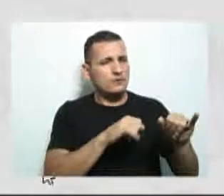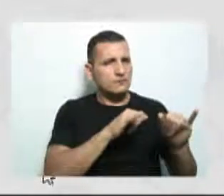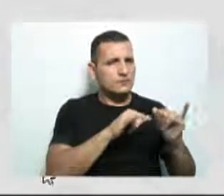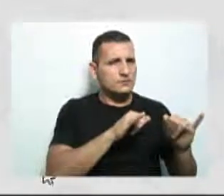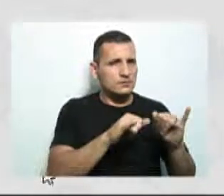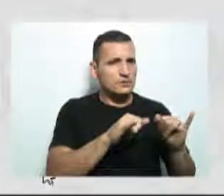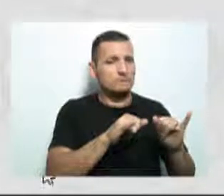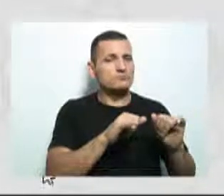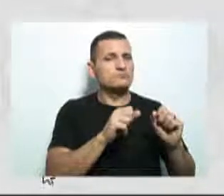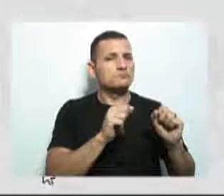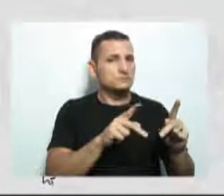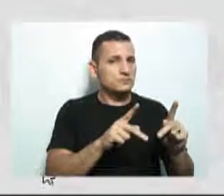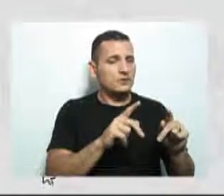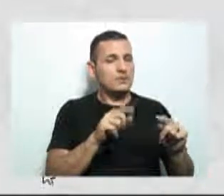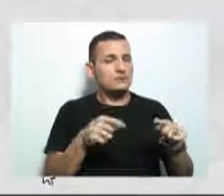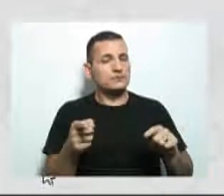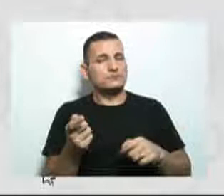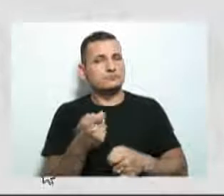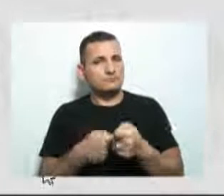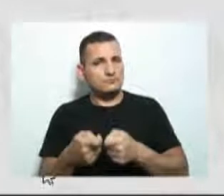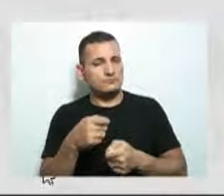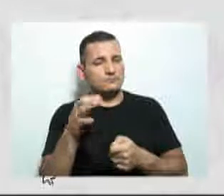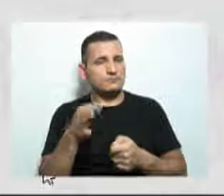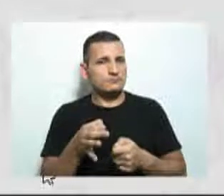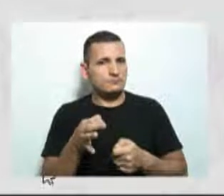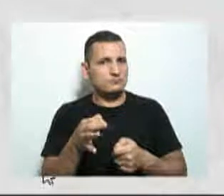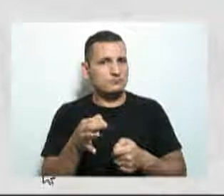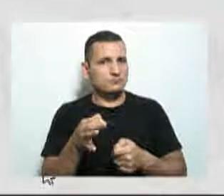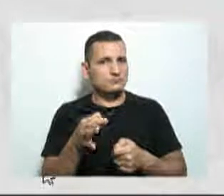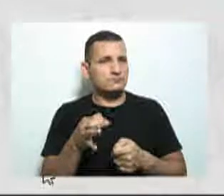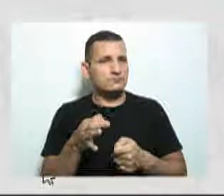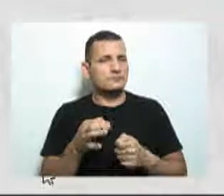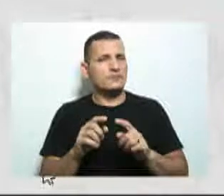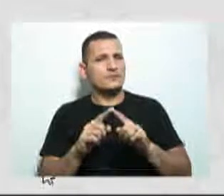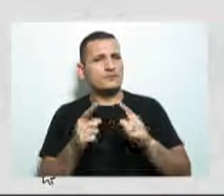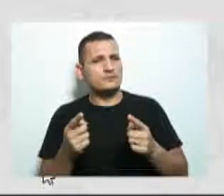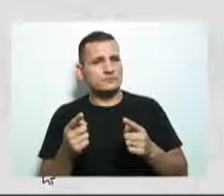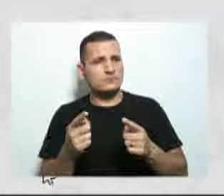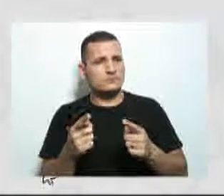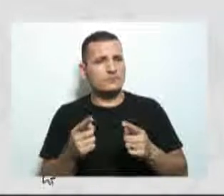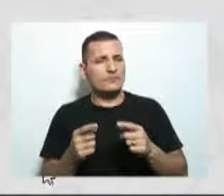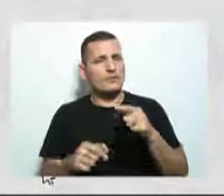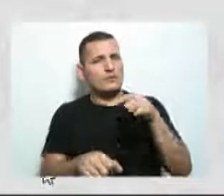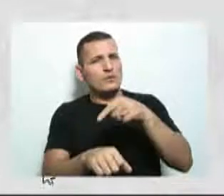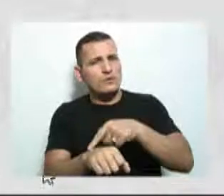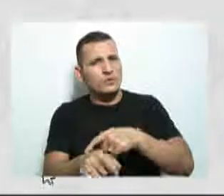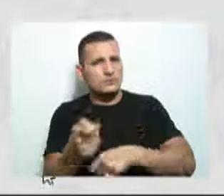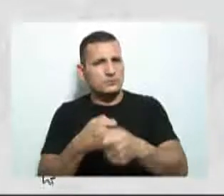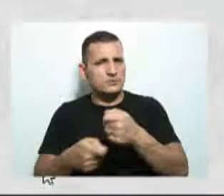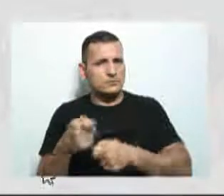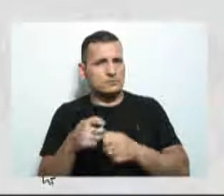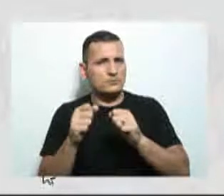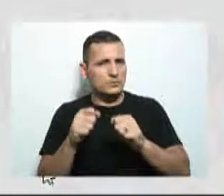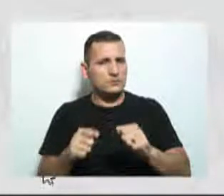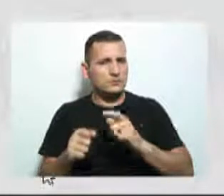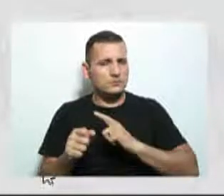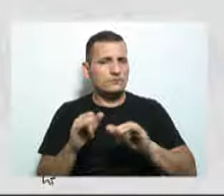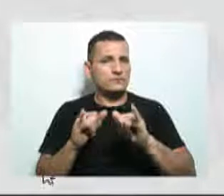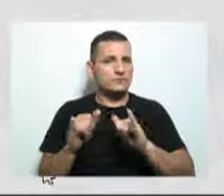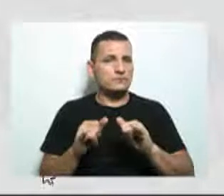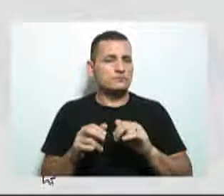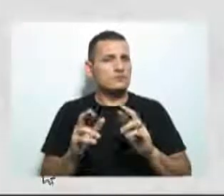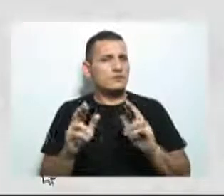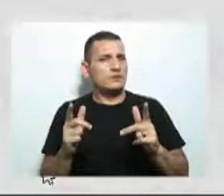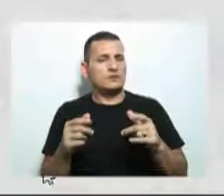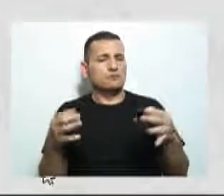na negociação, certo? Certo, é isso aí, tá corretíssimo. Mas, professor, na hora da negociação ainda posso ter informações? Claro,